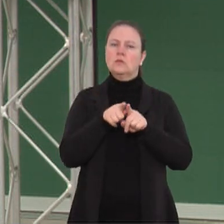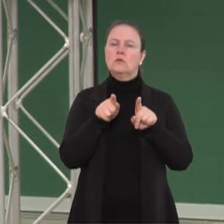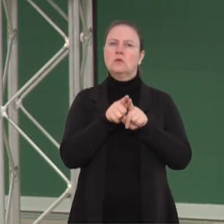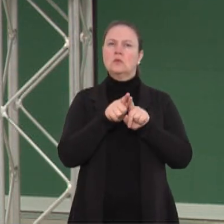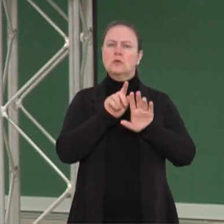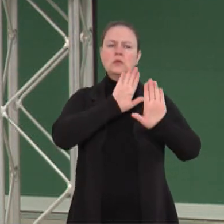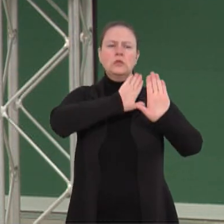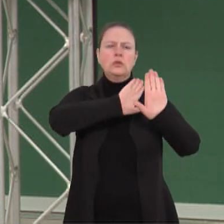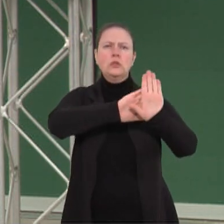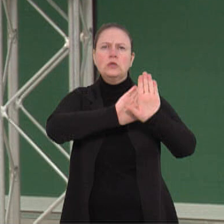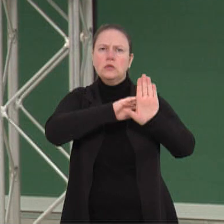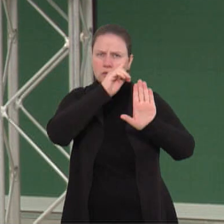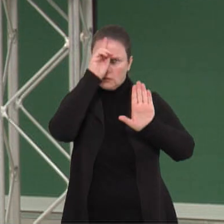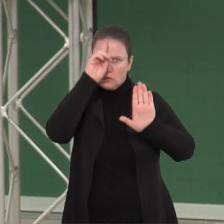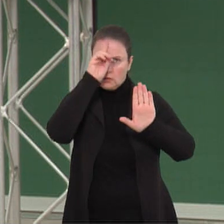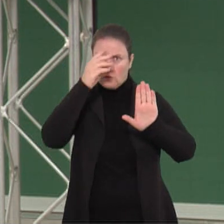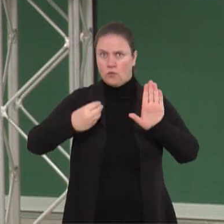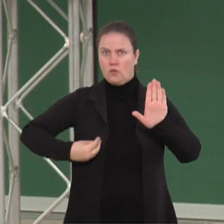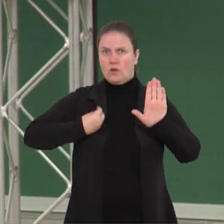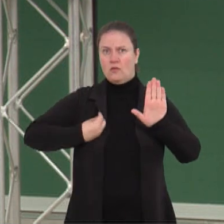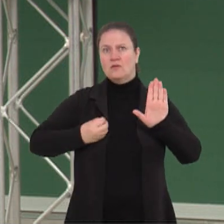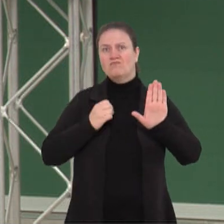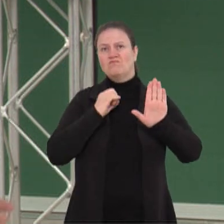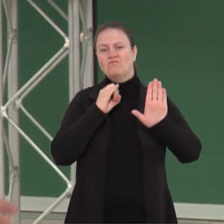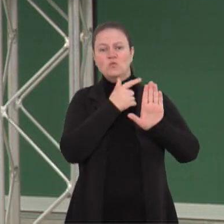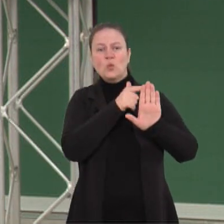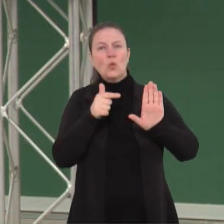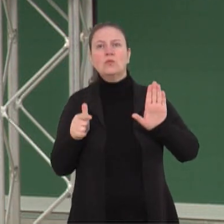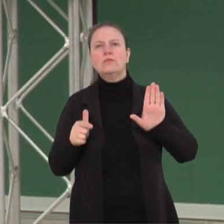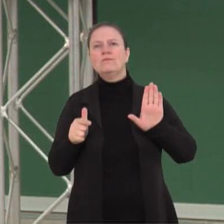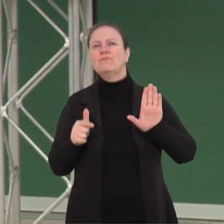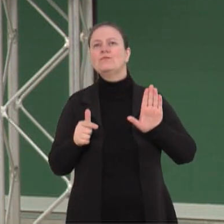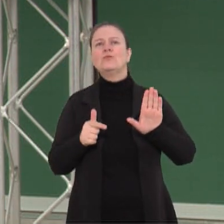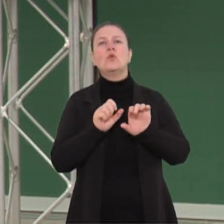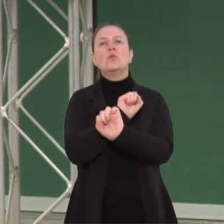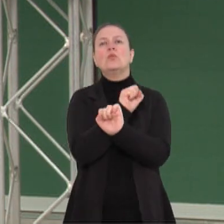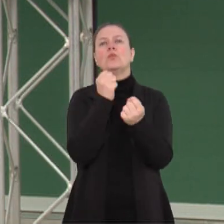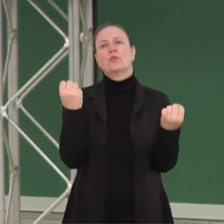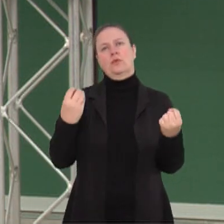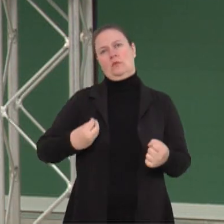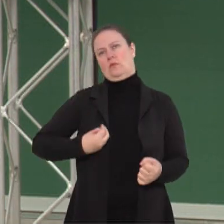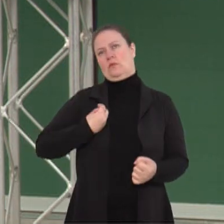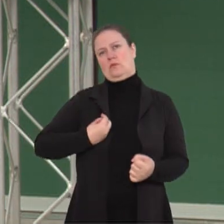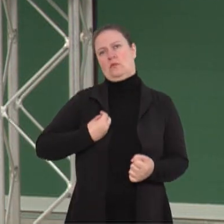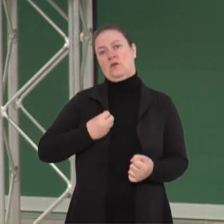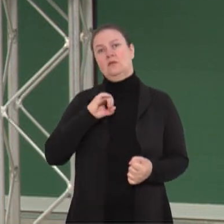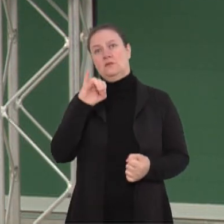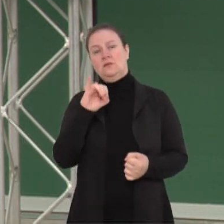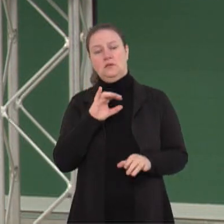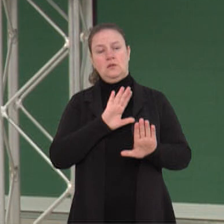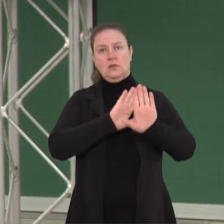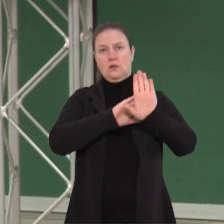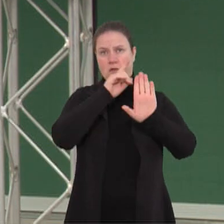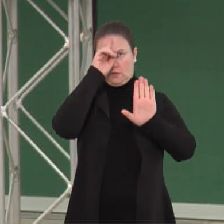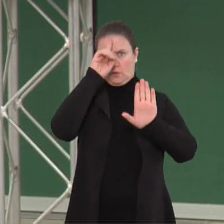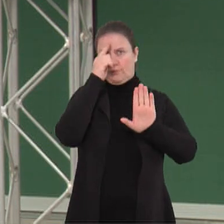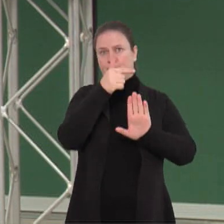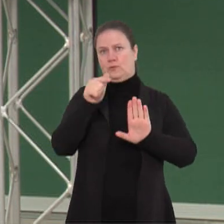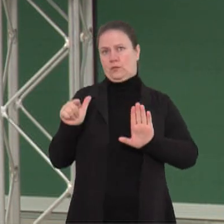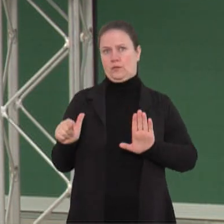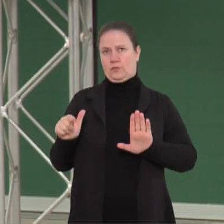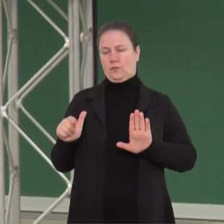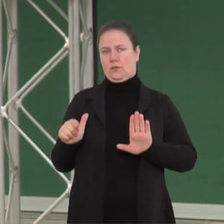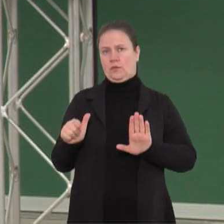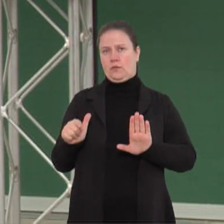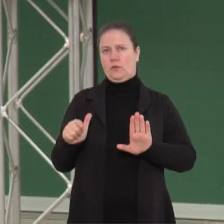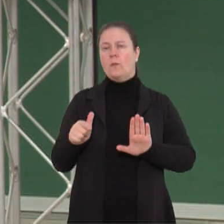Ideologia, não podemos viver sem ela. E quando o jovem Cazuza estava um tanto perdido na